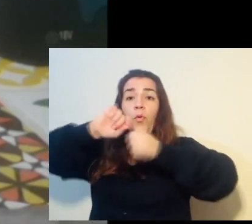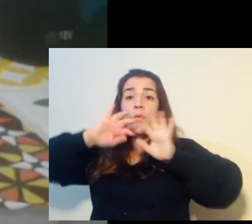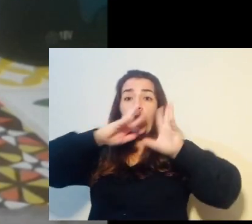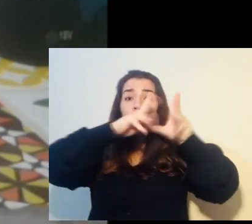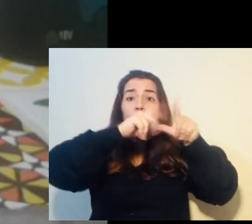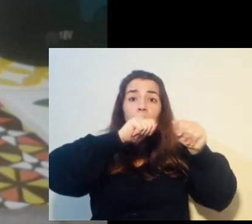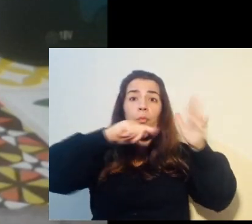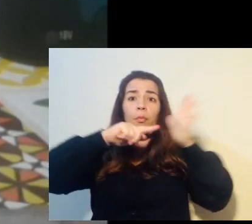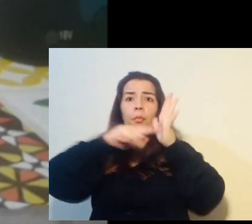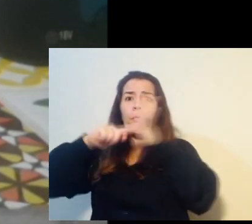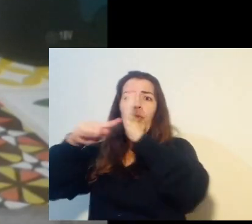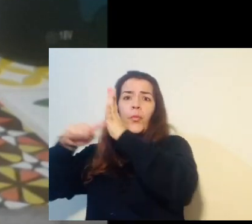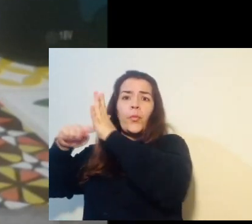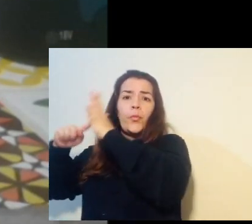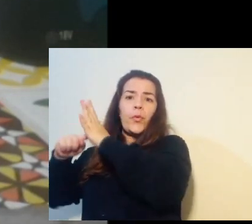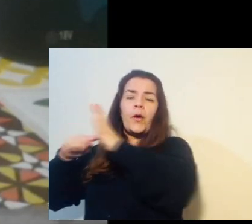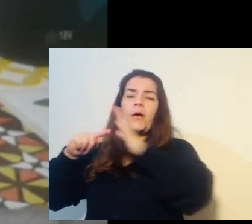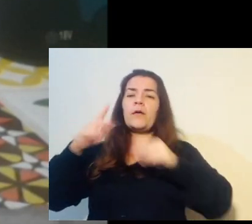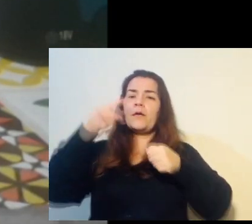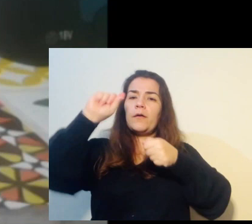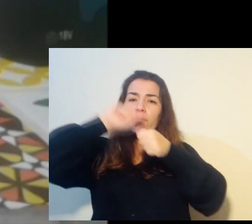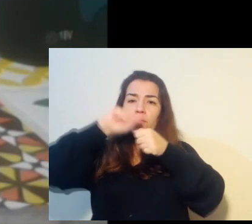fazer todos os furos